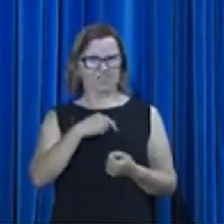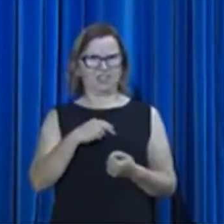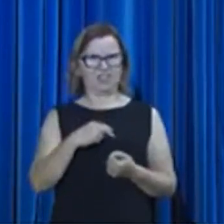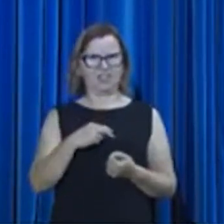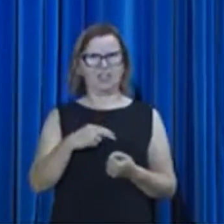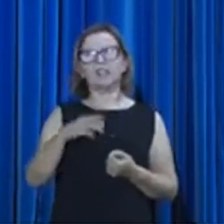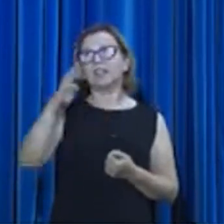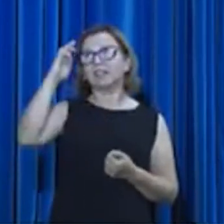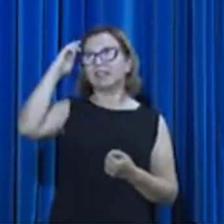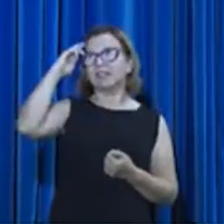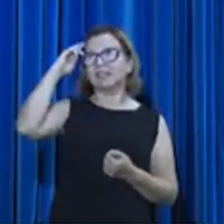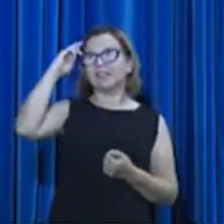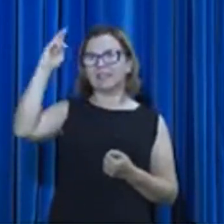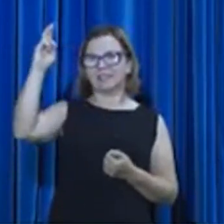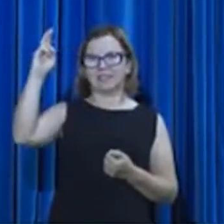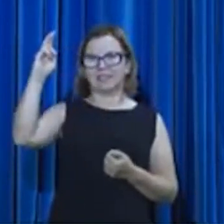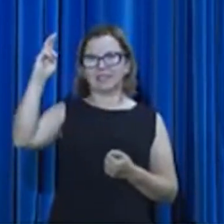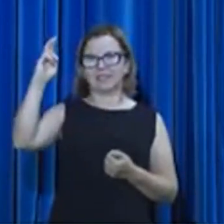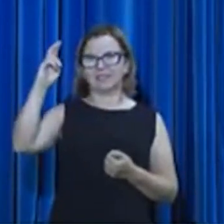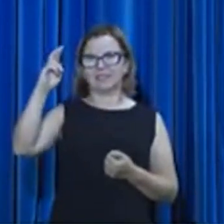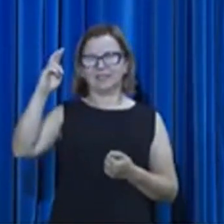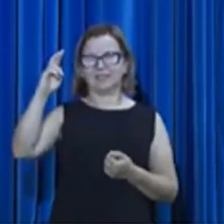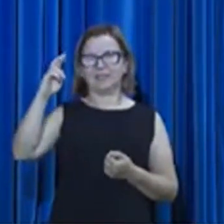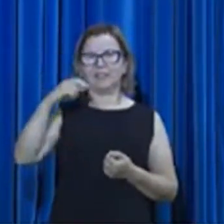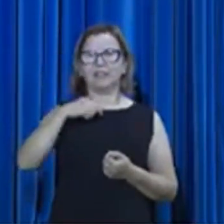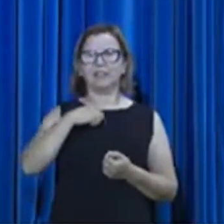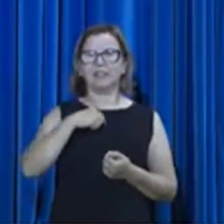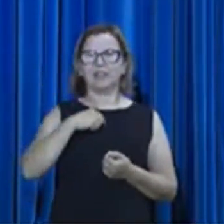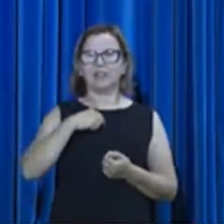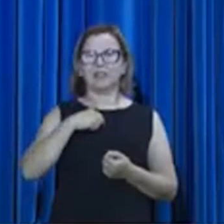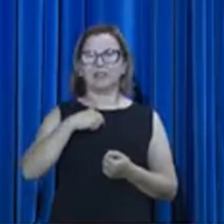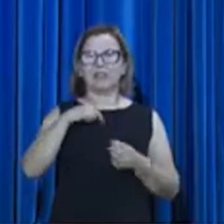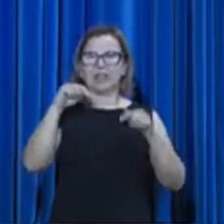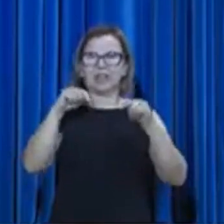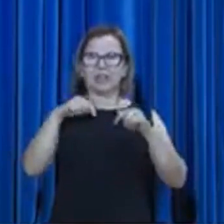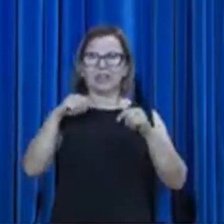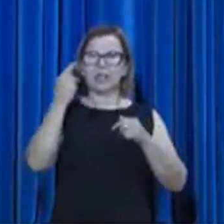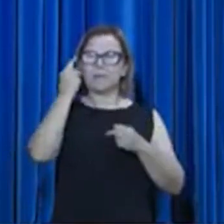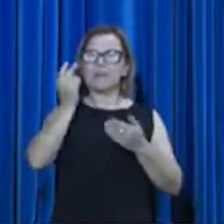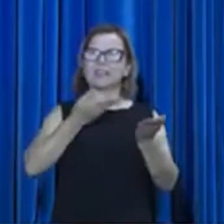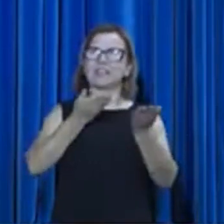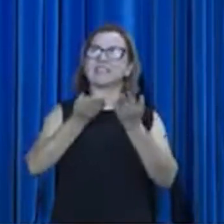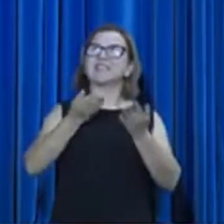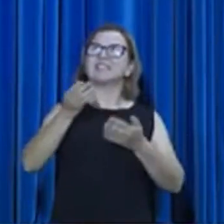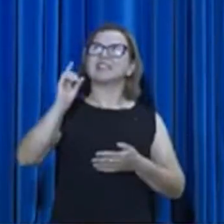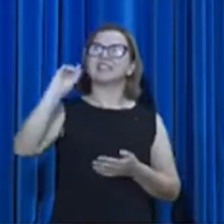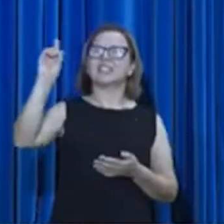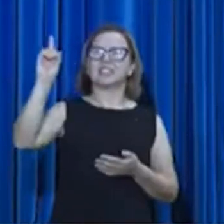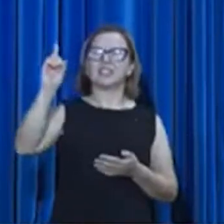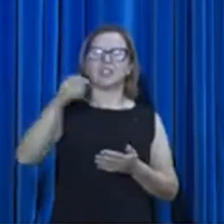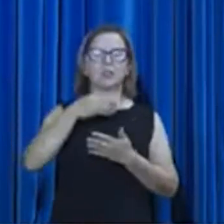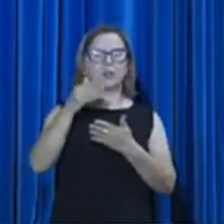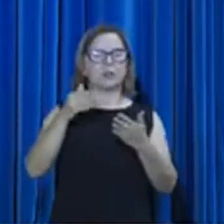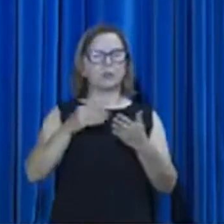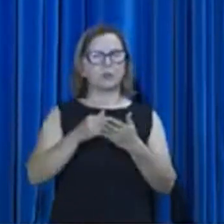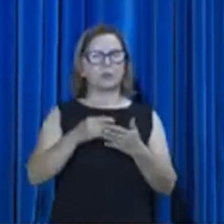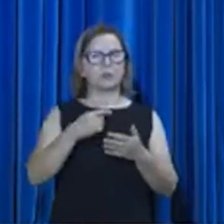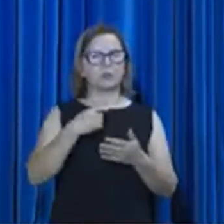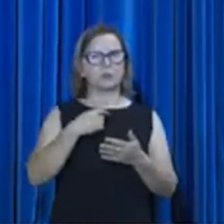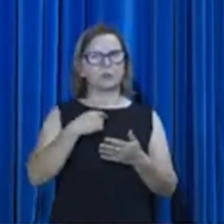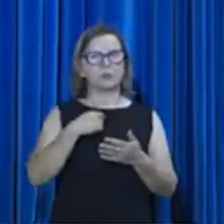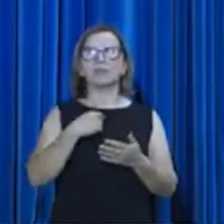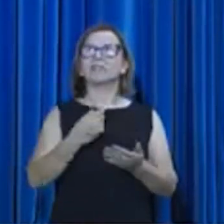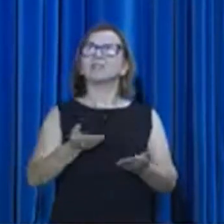está aqui diante de ti para servir tudo o que eu tenho, tudo o que o Senhor tem me dado, a minha família, a